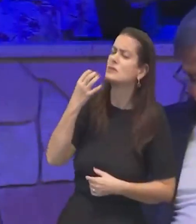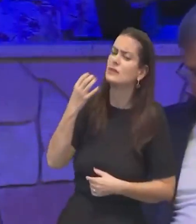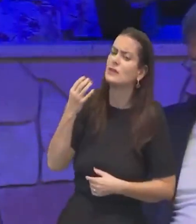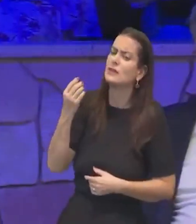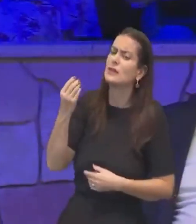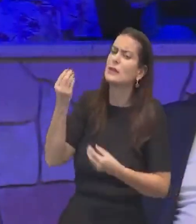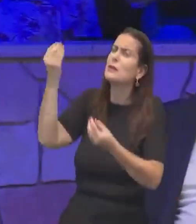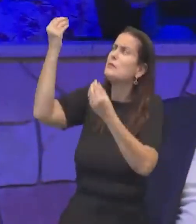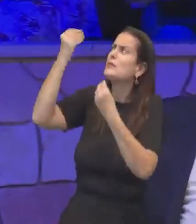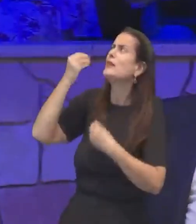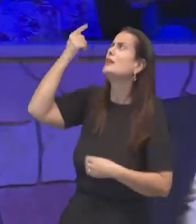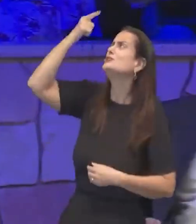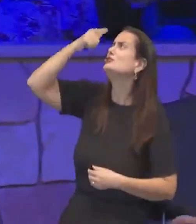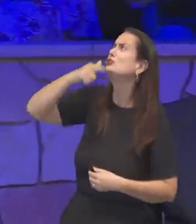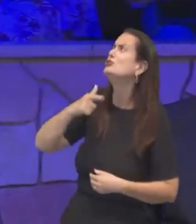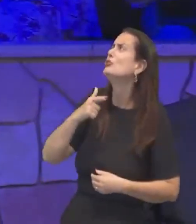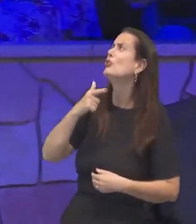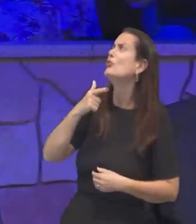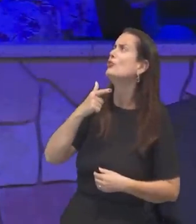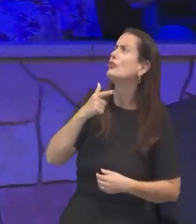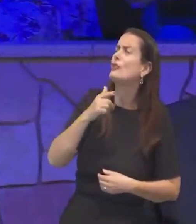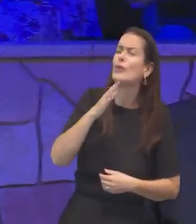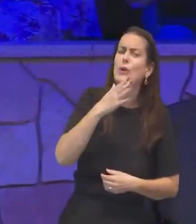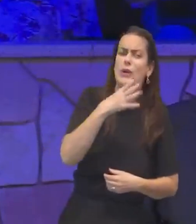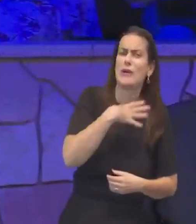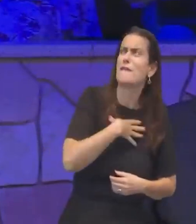adoração aos lábios dos meus filhos.